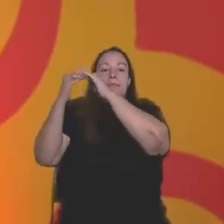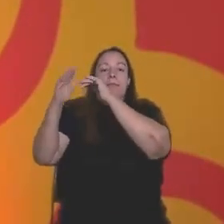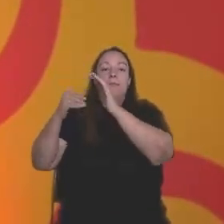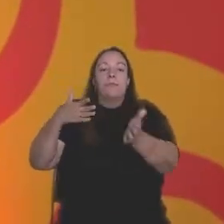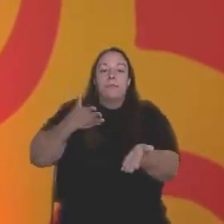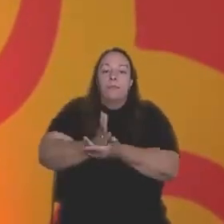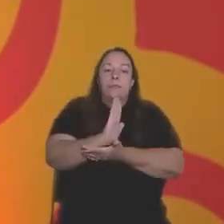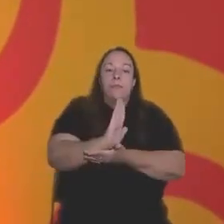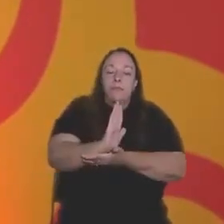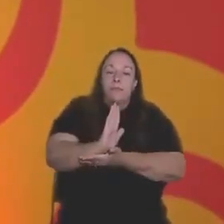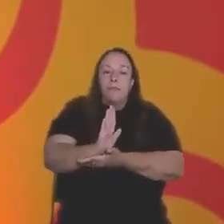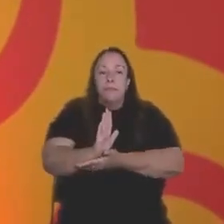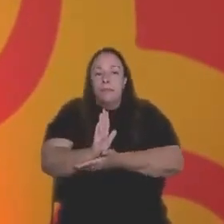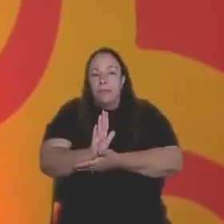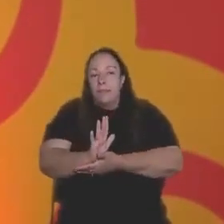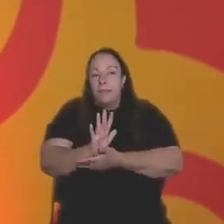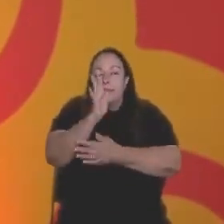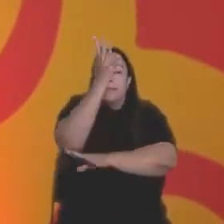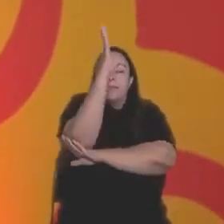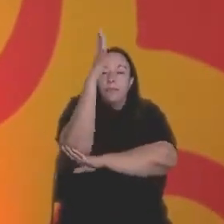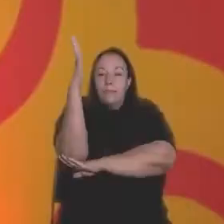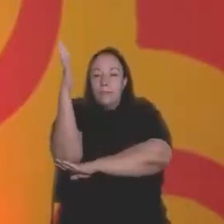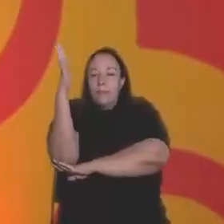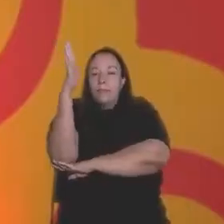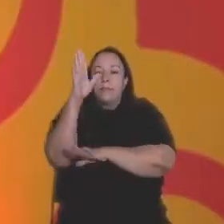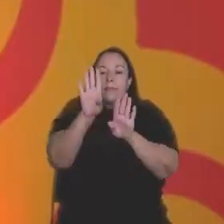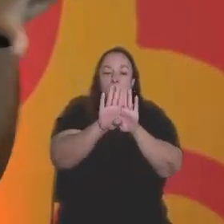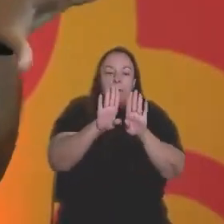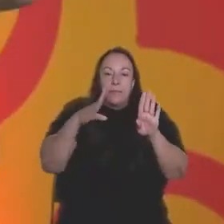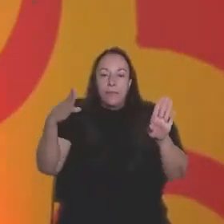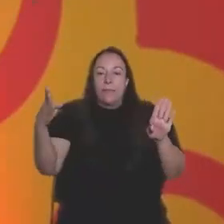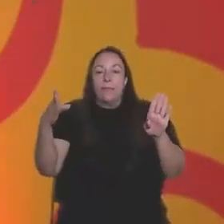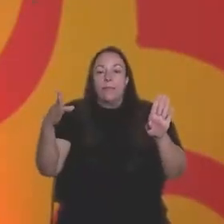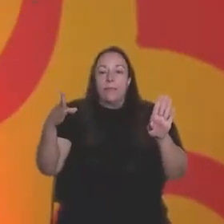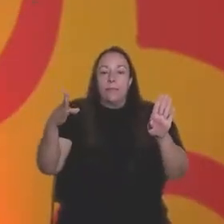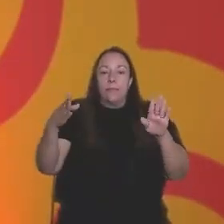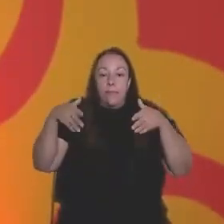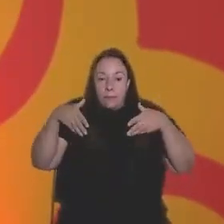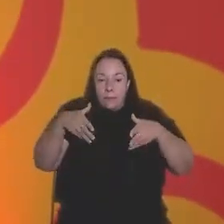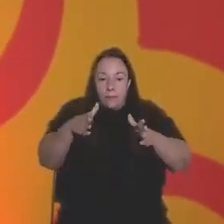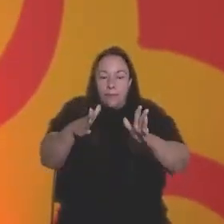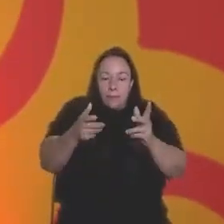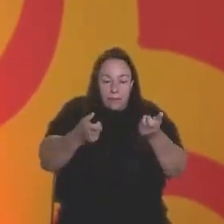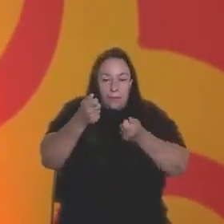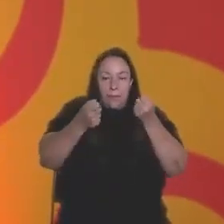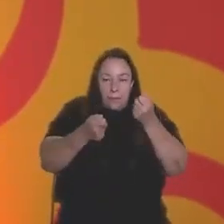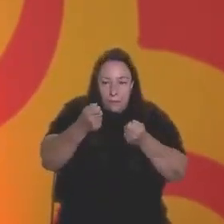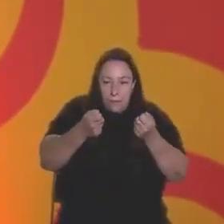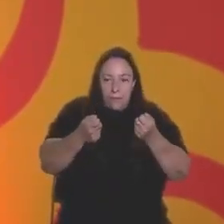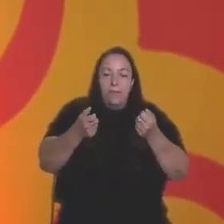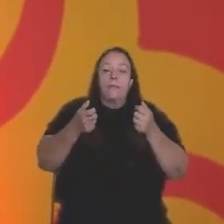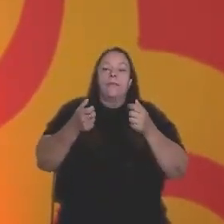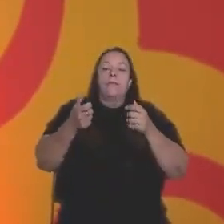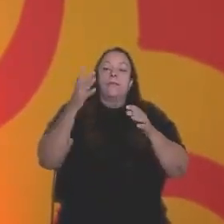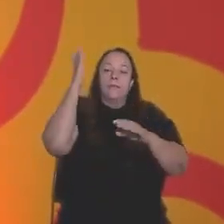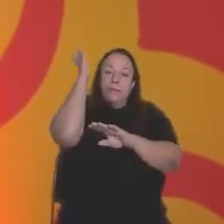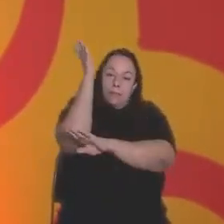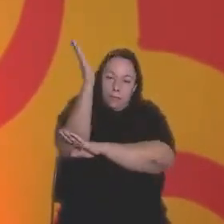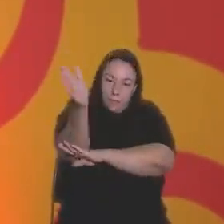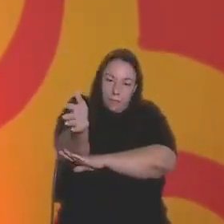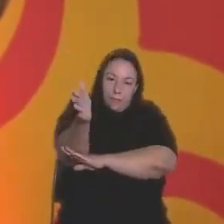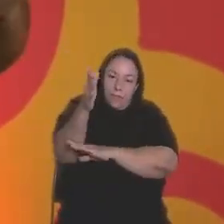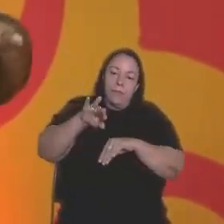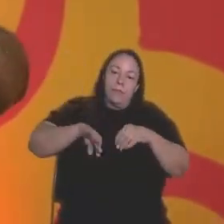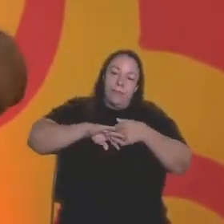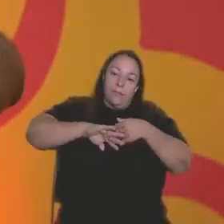Então, tem uma árvore na porta aqui, eu vou tirar para poder abrir um portão de garagem. Tem uma árvore aqui, vou tirar para